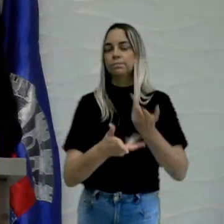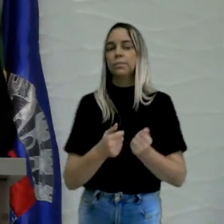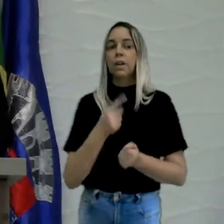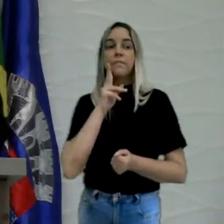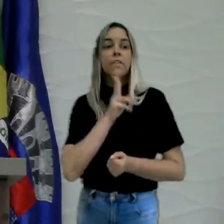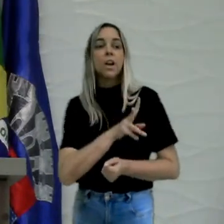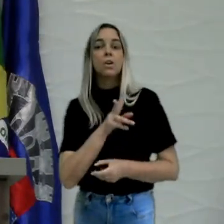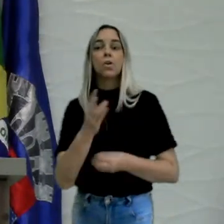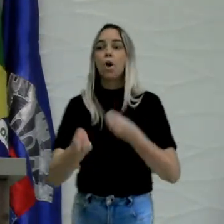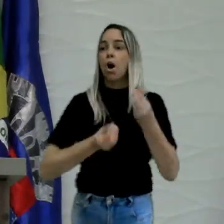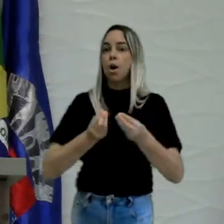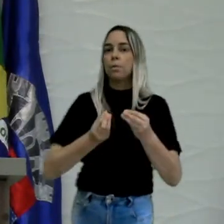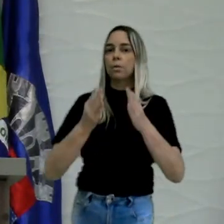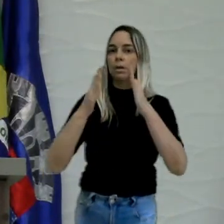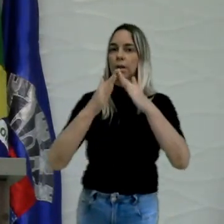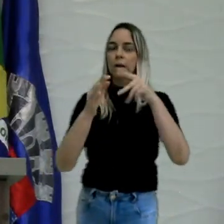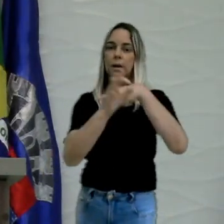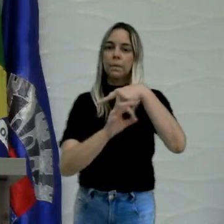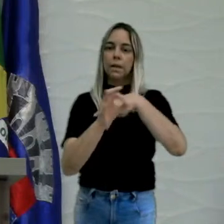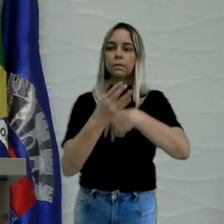verem como está o atendimento lá.